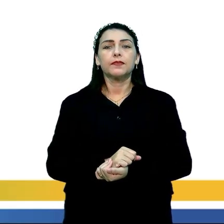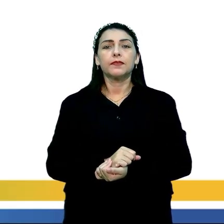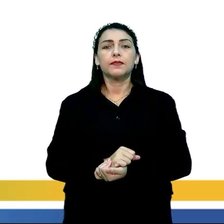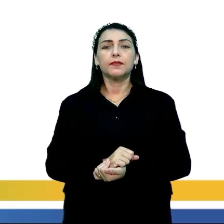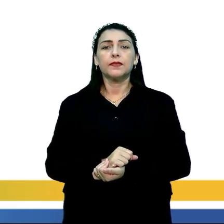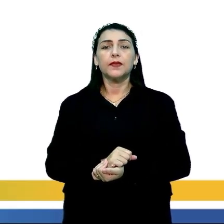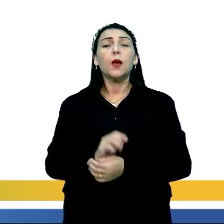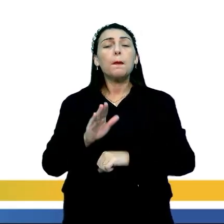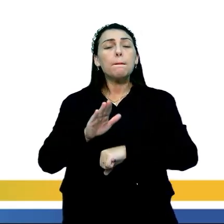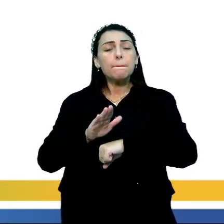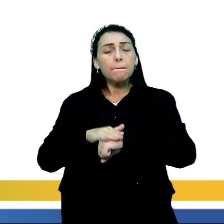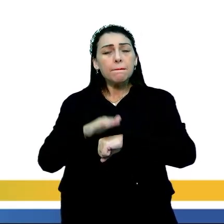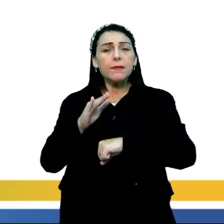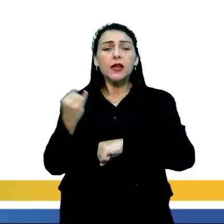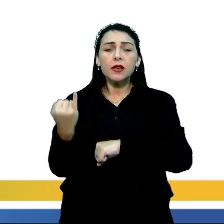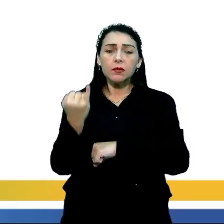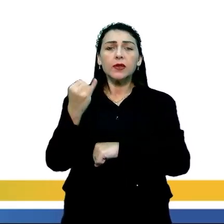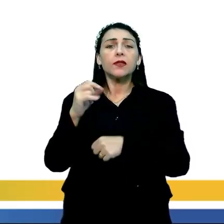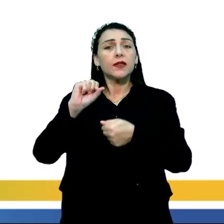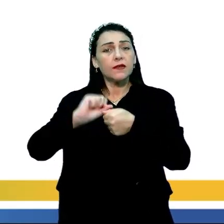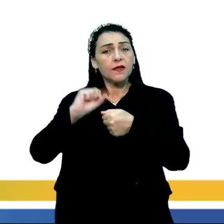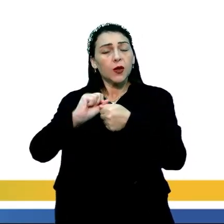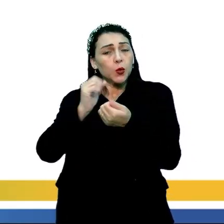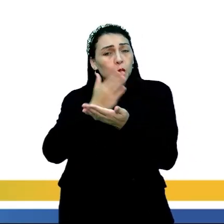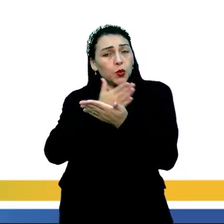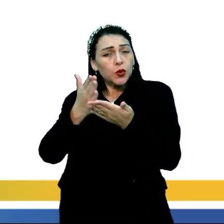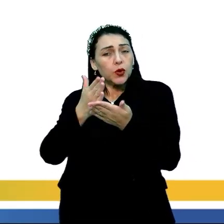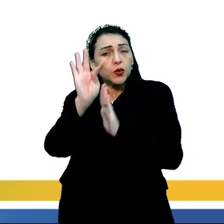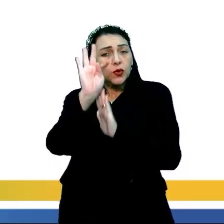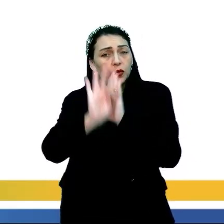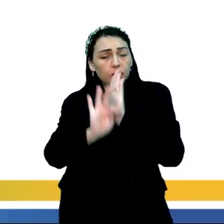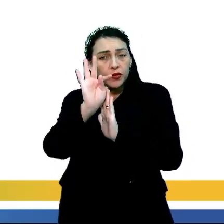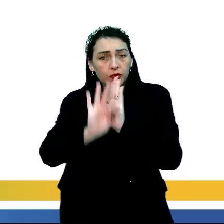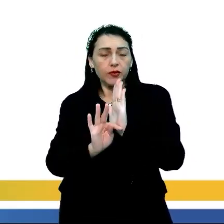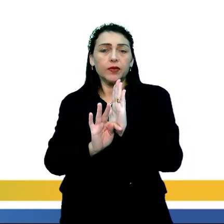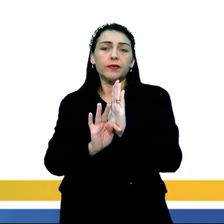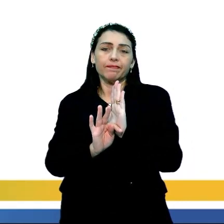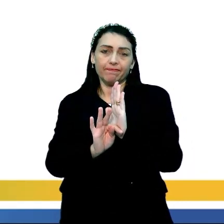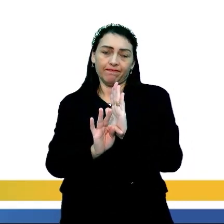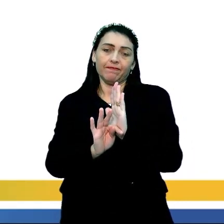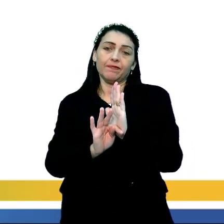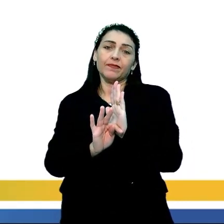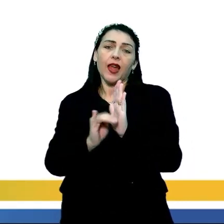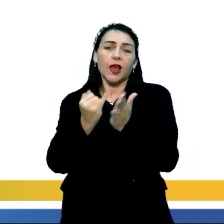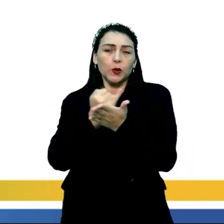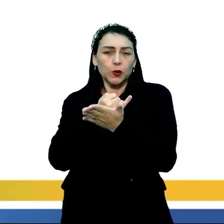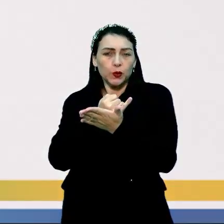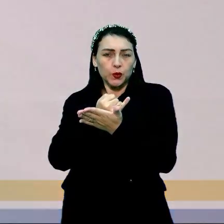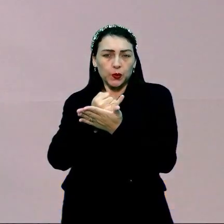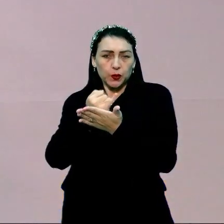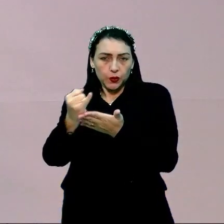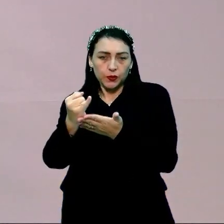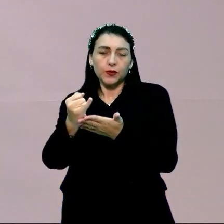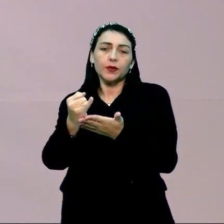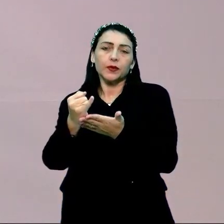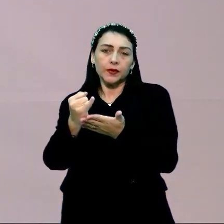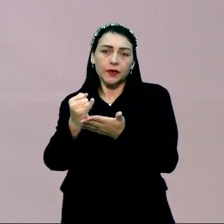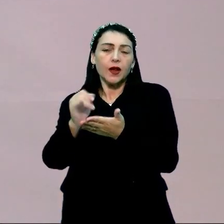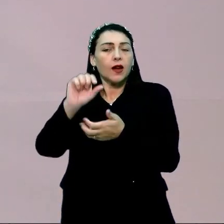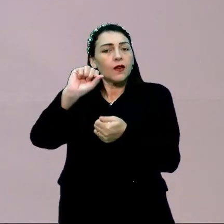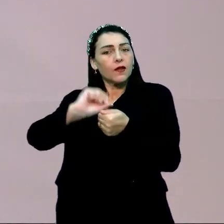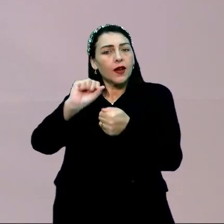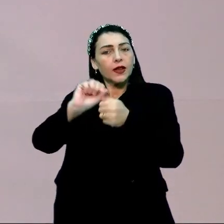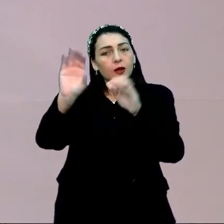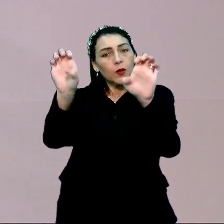O mais indicado é que você faça isso no início do texto, ou seja, na sua introdução. Então, você vai fazer